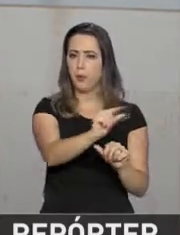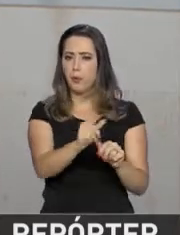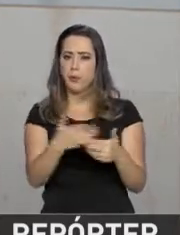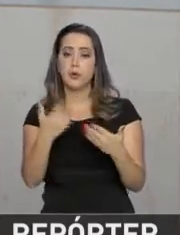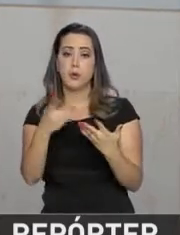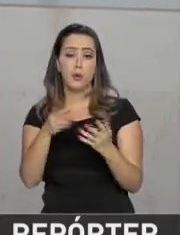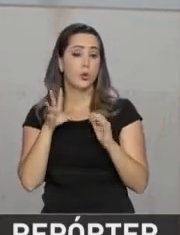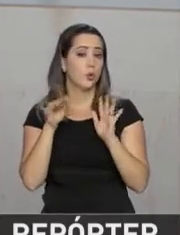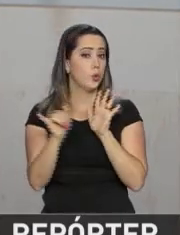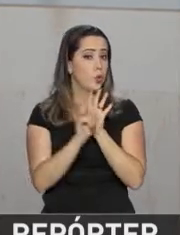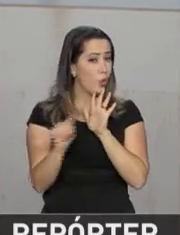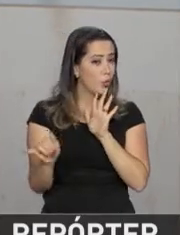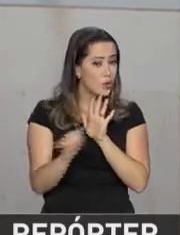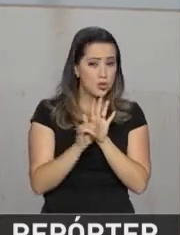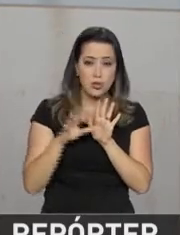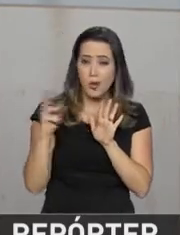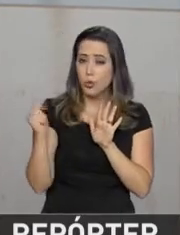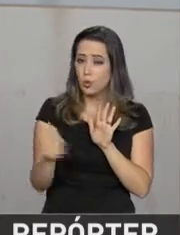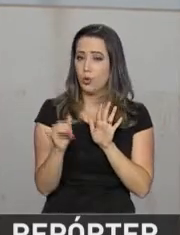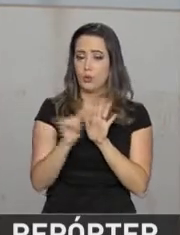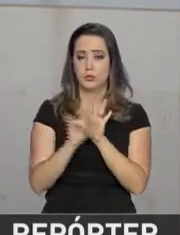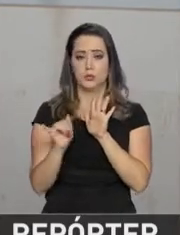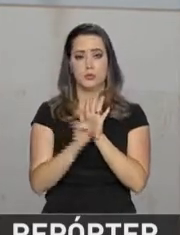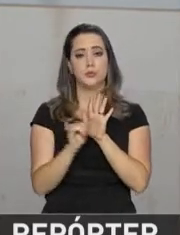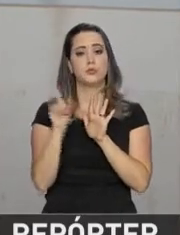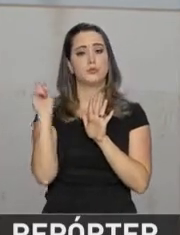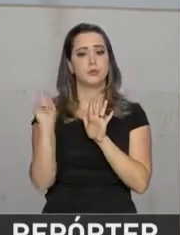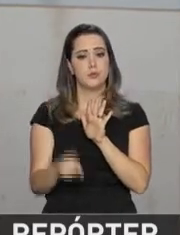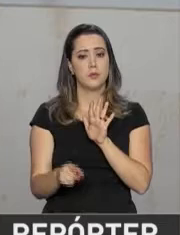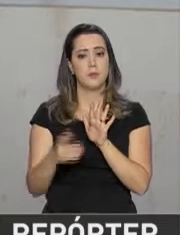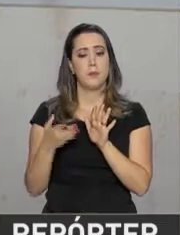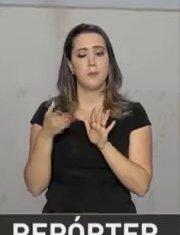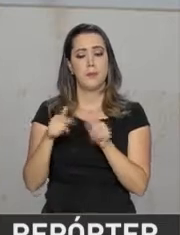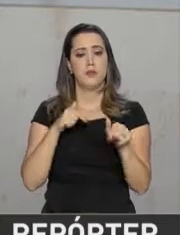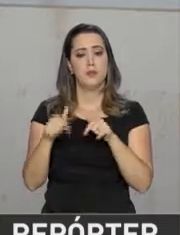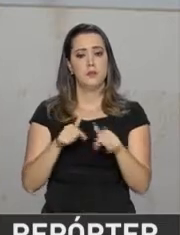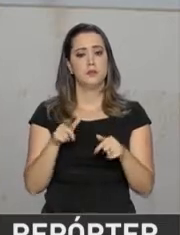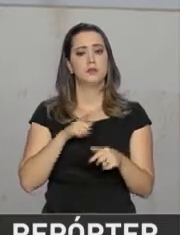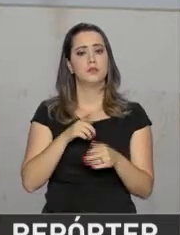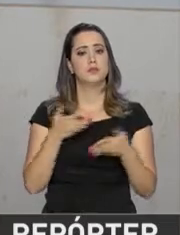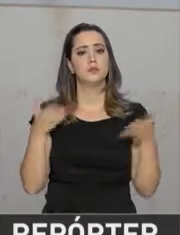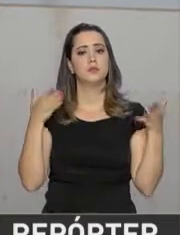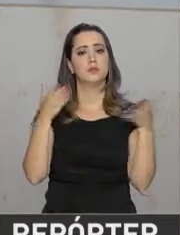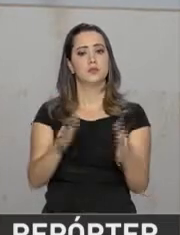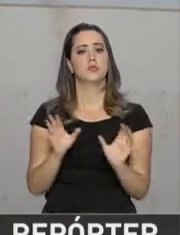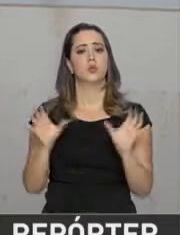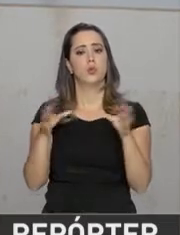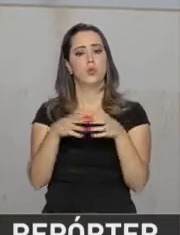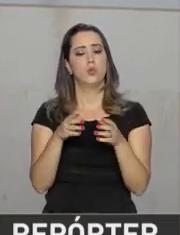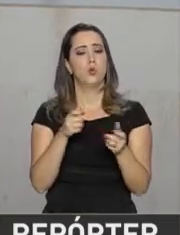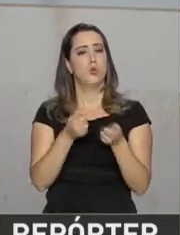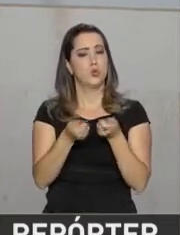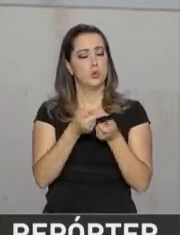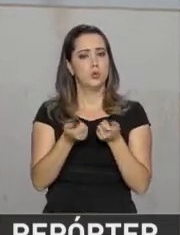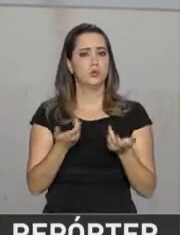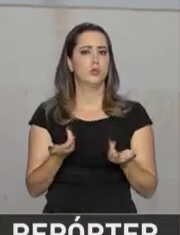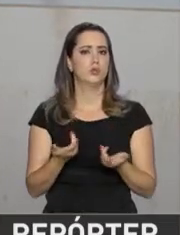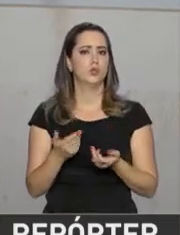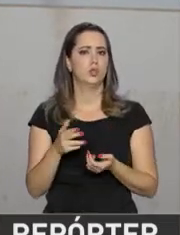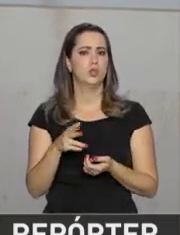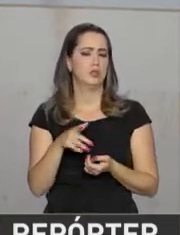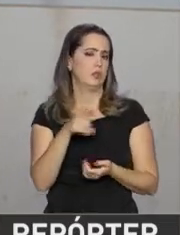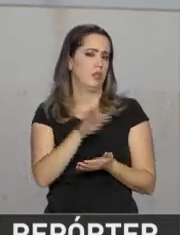edital dado da comunidade terapêutica pra esse trabalho teve a participação dos órgãos de controle a gente não tinha